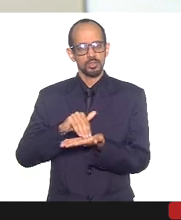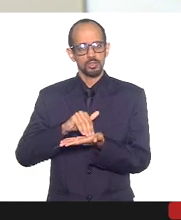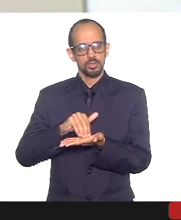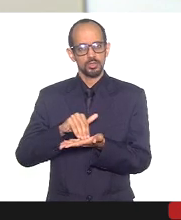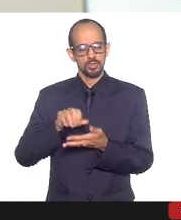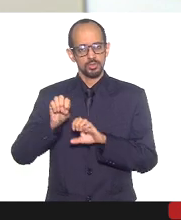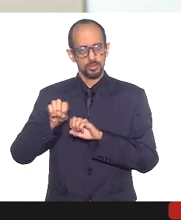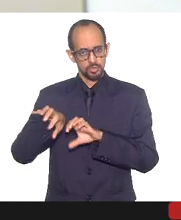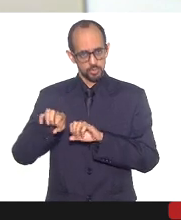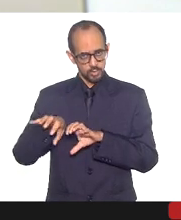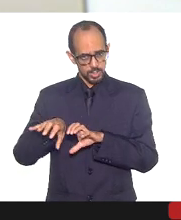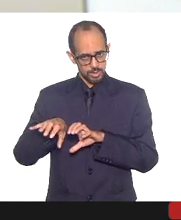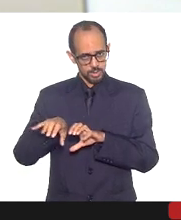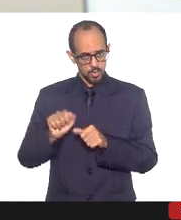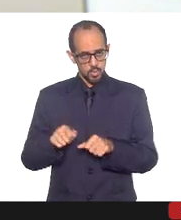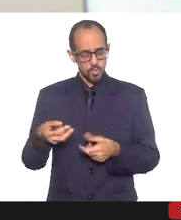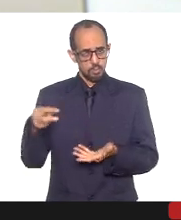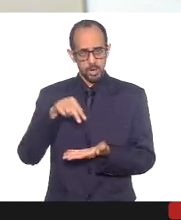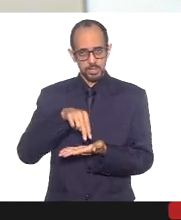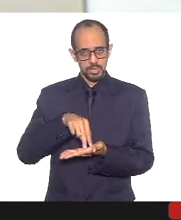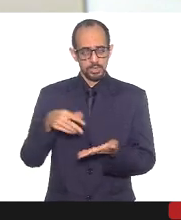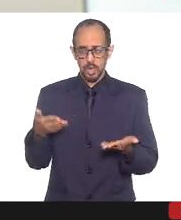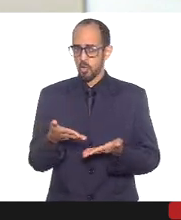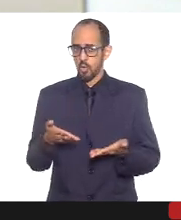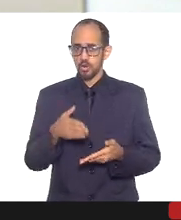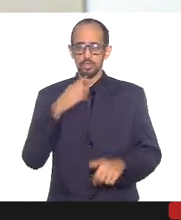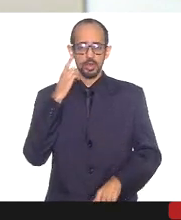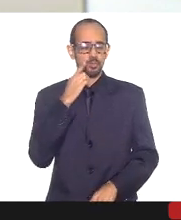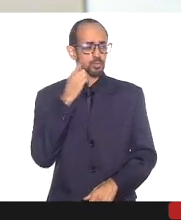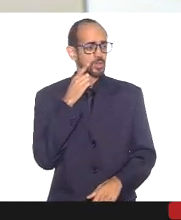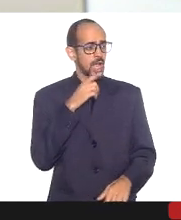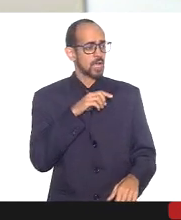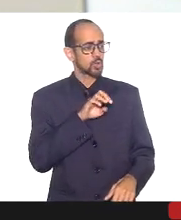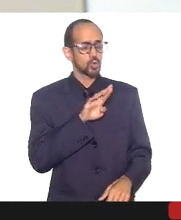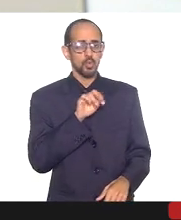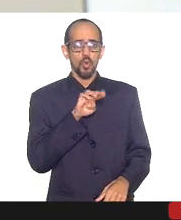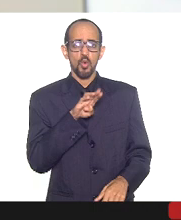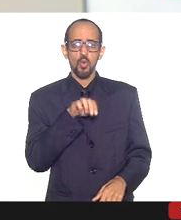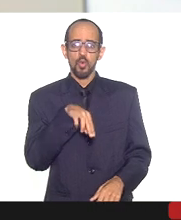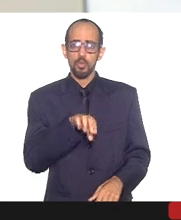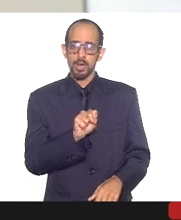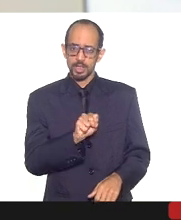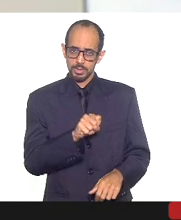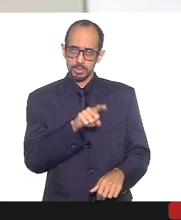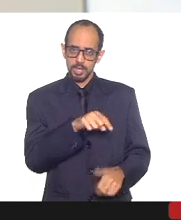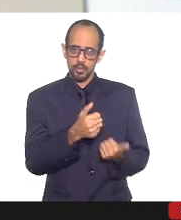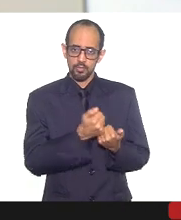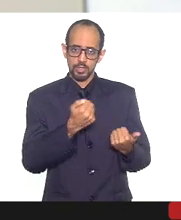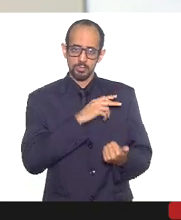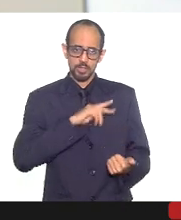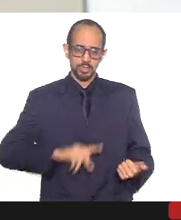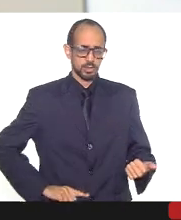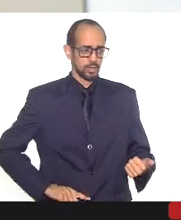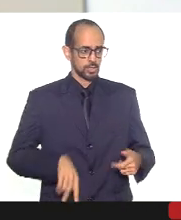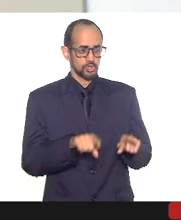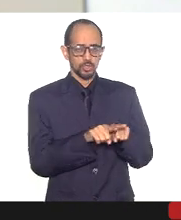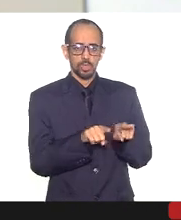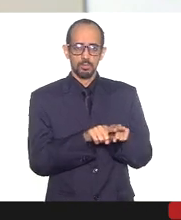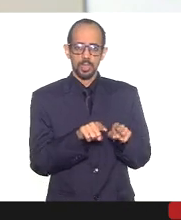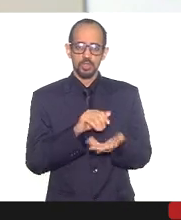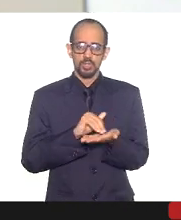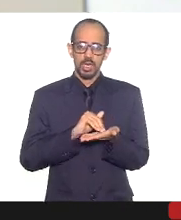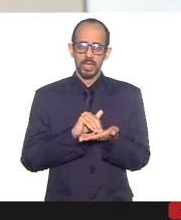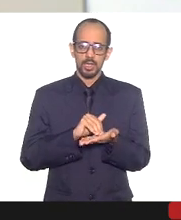Educação, com a presença do deputado Rubens Bontempo, vice-presidente dessa comissão, com a presença do secretário estadual